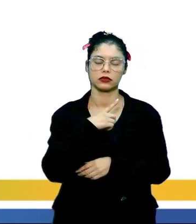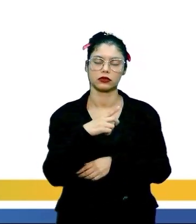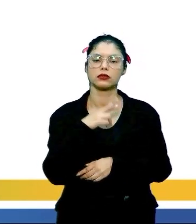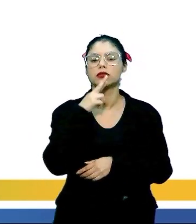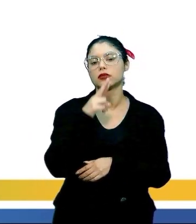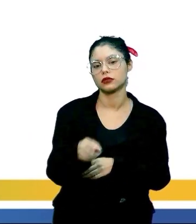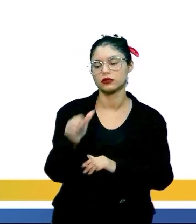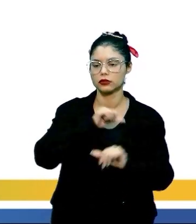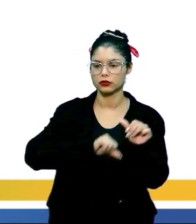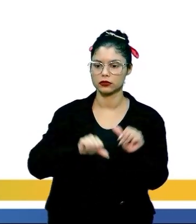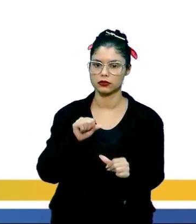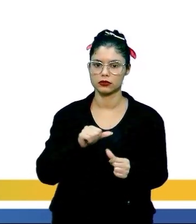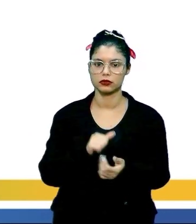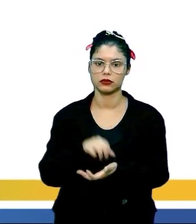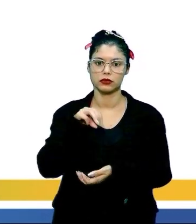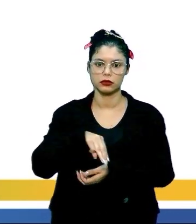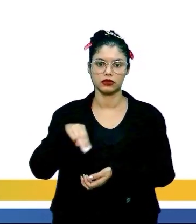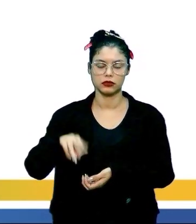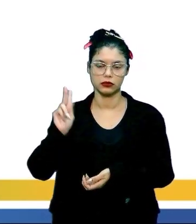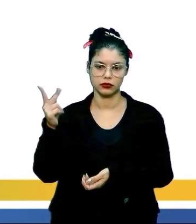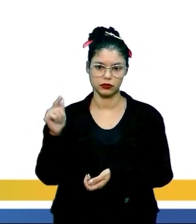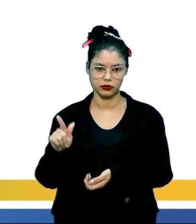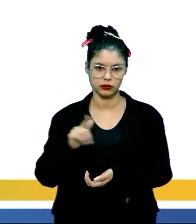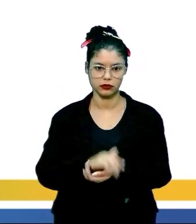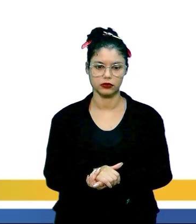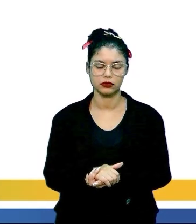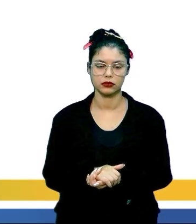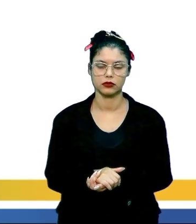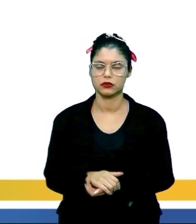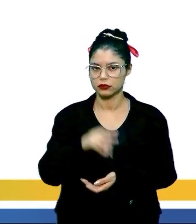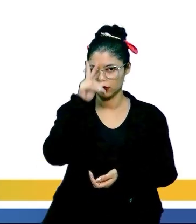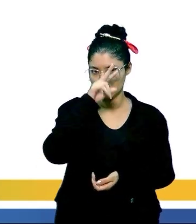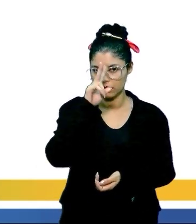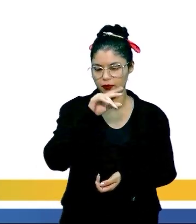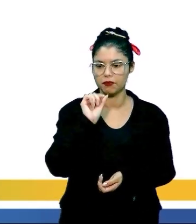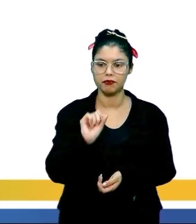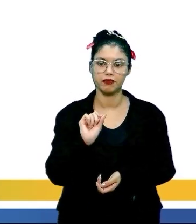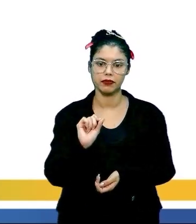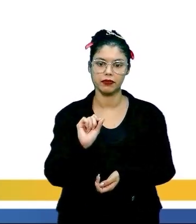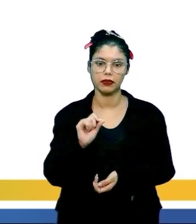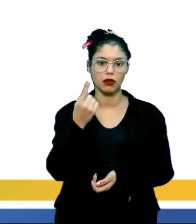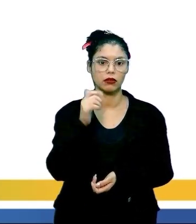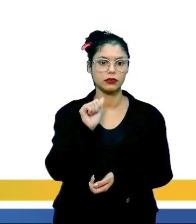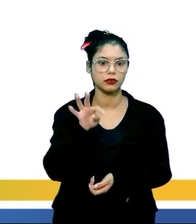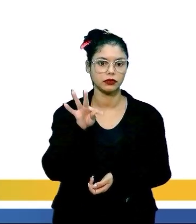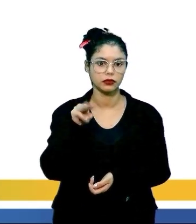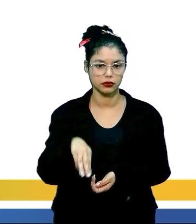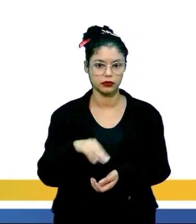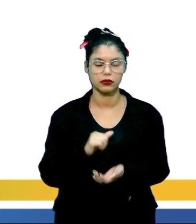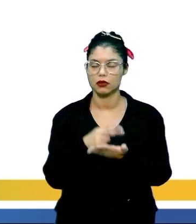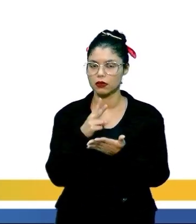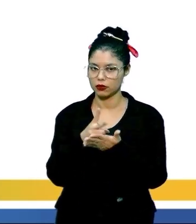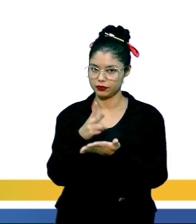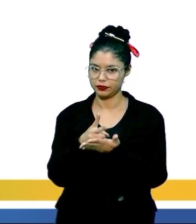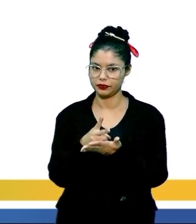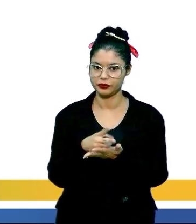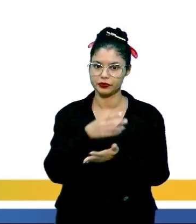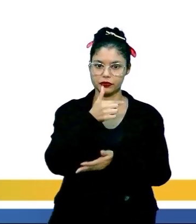a conversão de atm para milímetros de mercúrio. Vale lembrar que uma atm equivale sempre